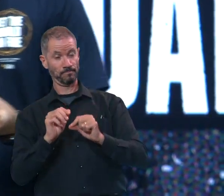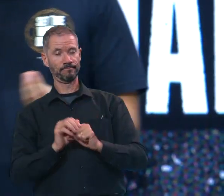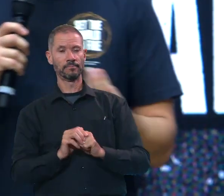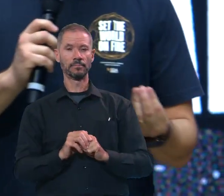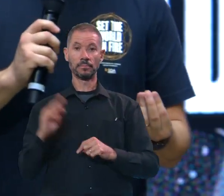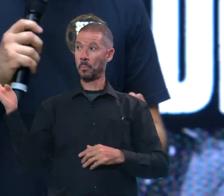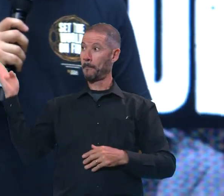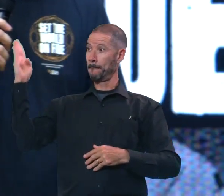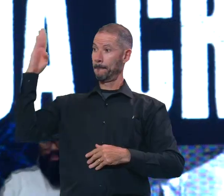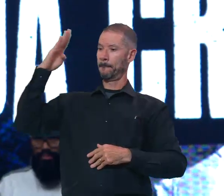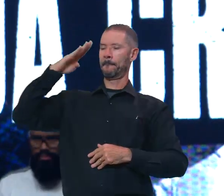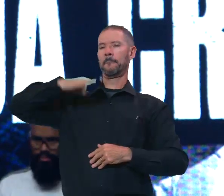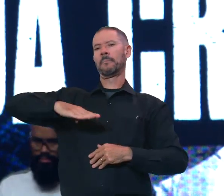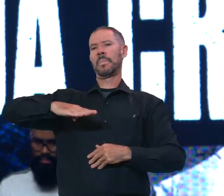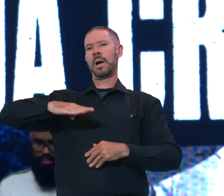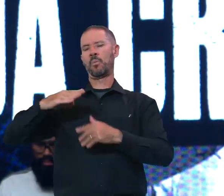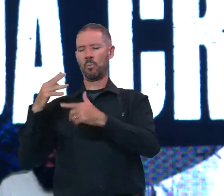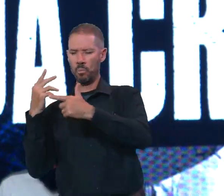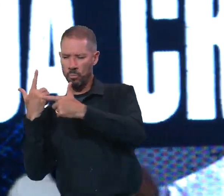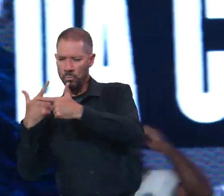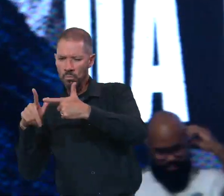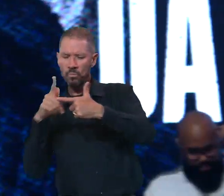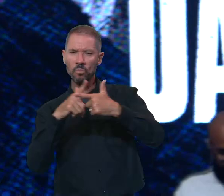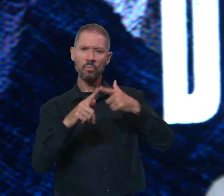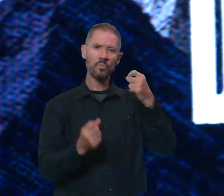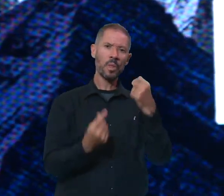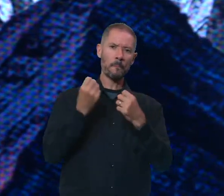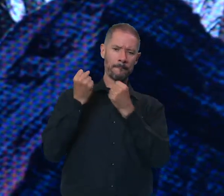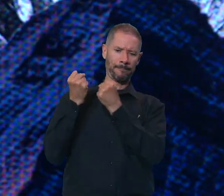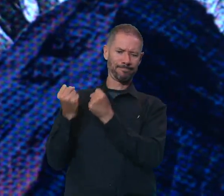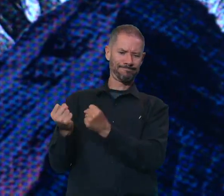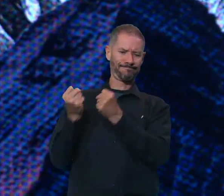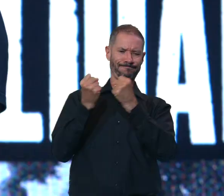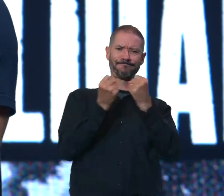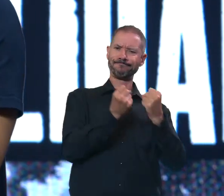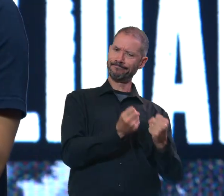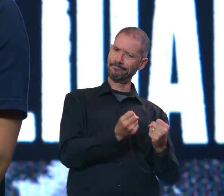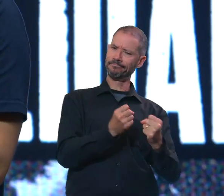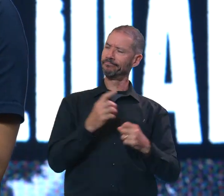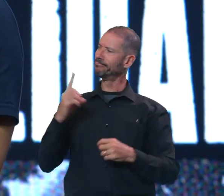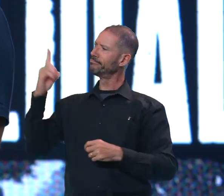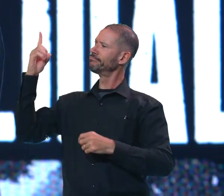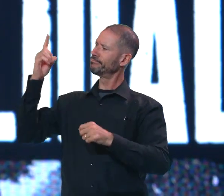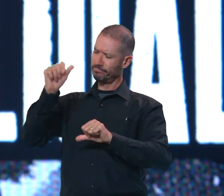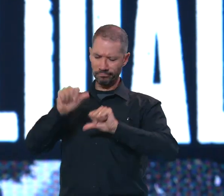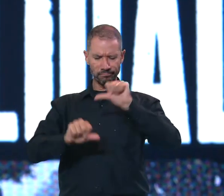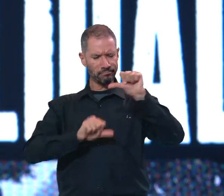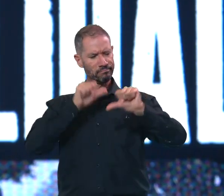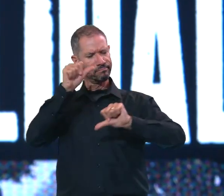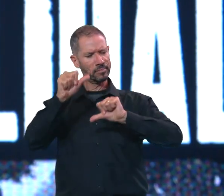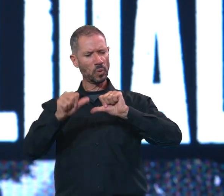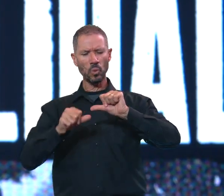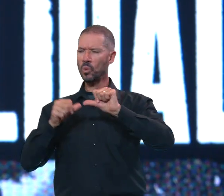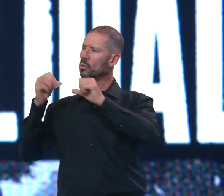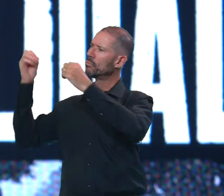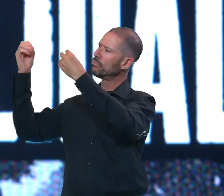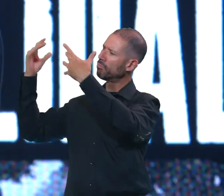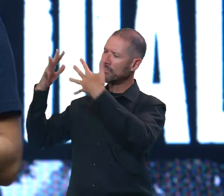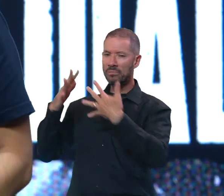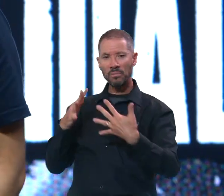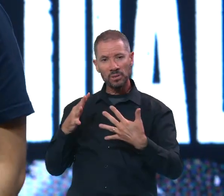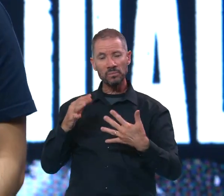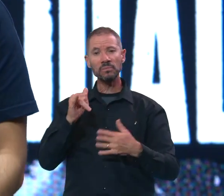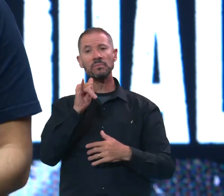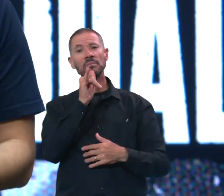uma maldição, um problema, algo pesado de ser lidado, Deus transformou em bênção. Quer